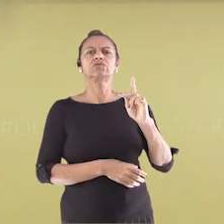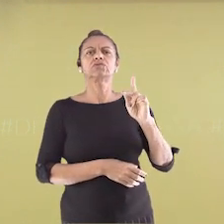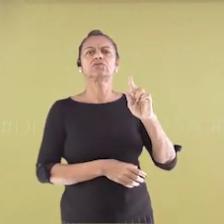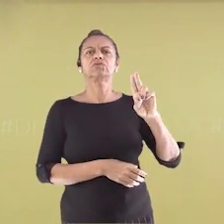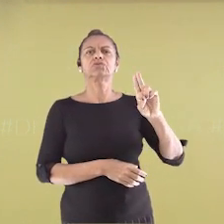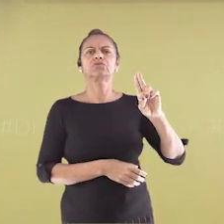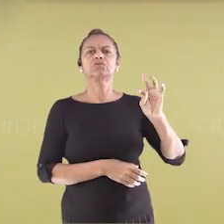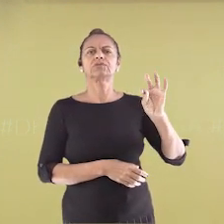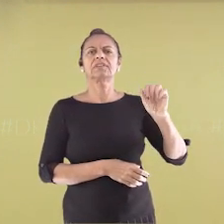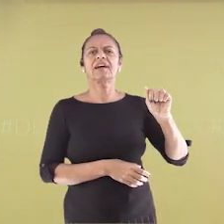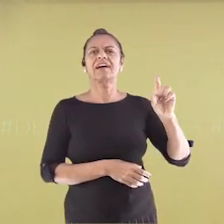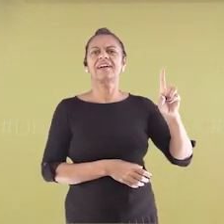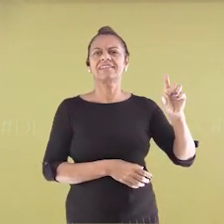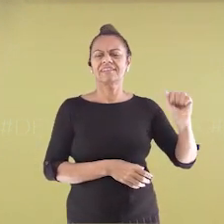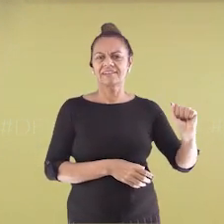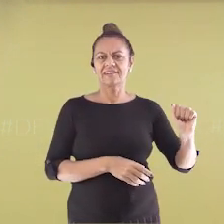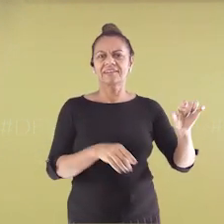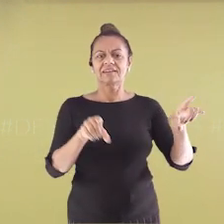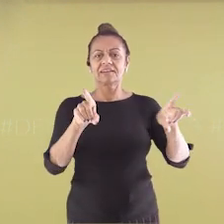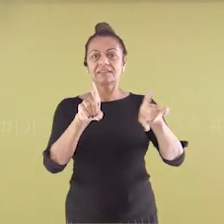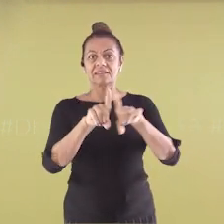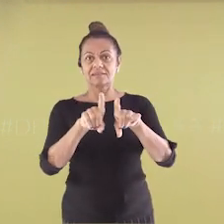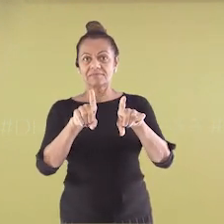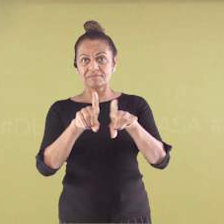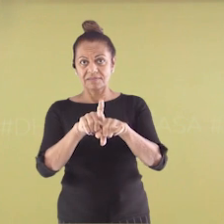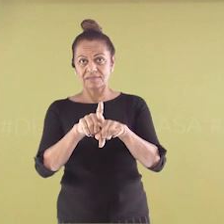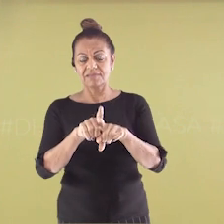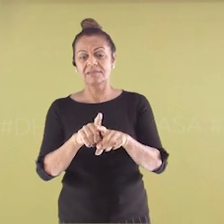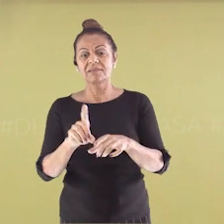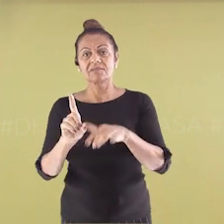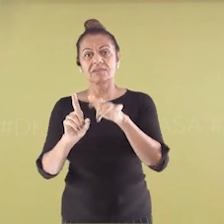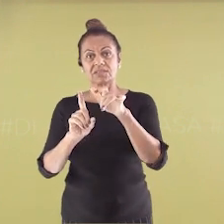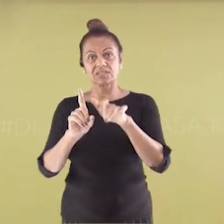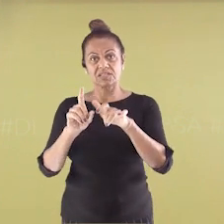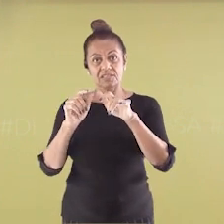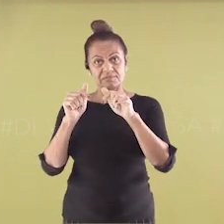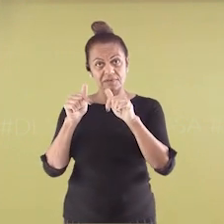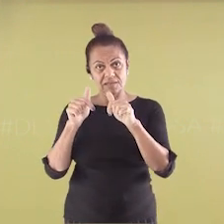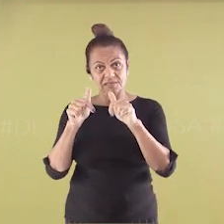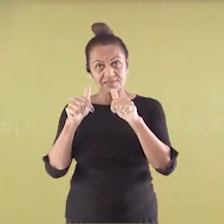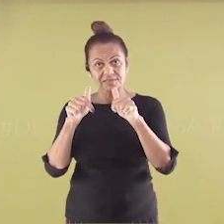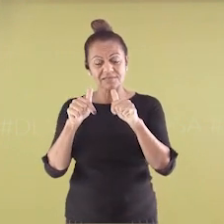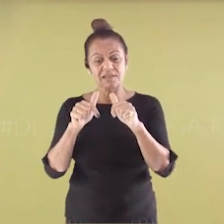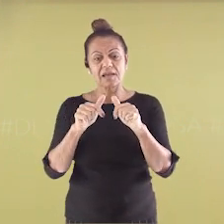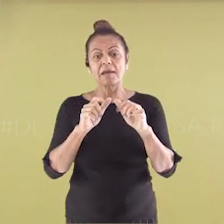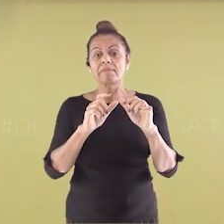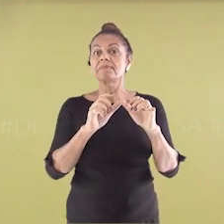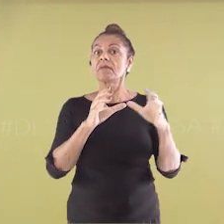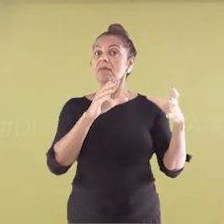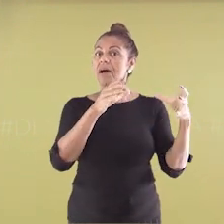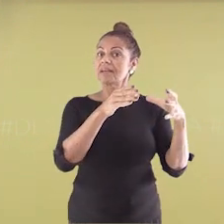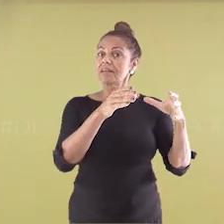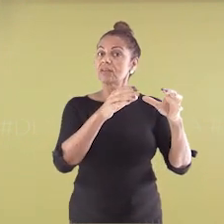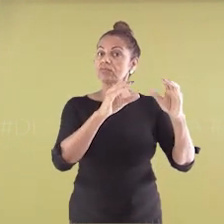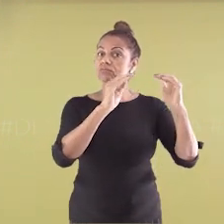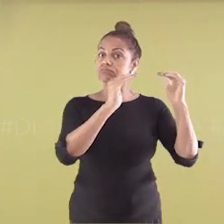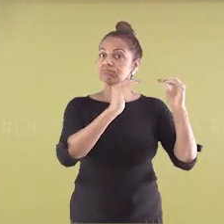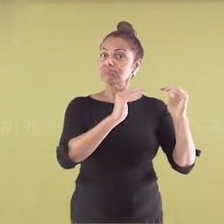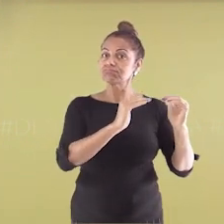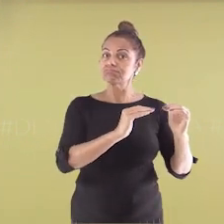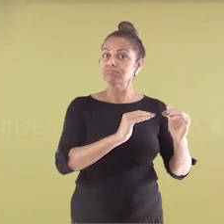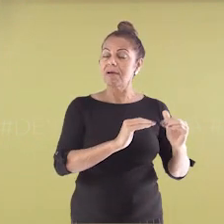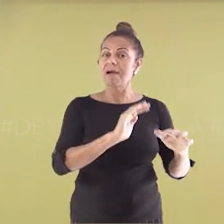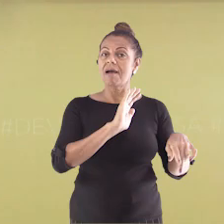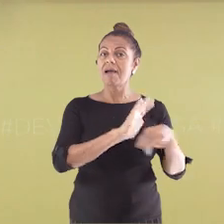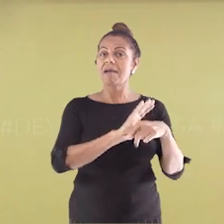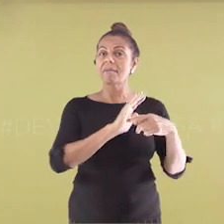que é o por William. Lembre-se que o agente da passiva é formado pelas preposições também, ok? Tudo isso